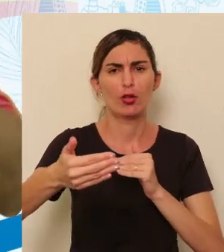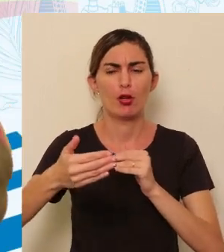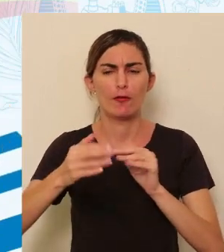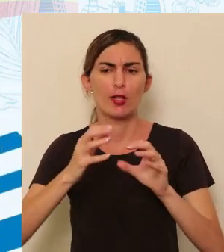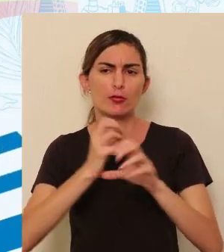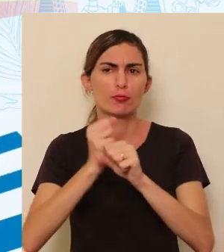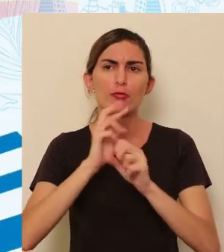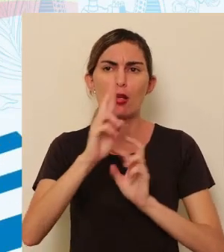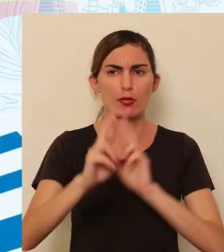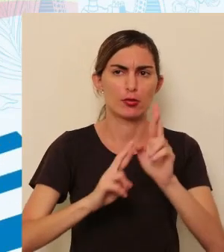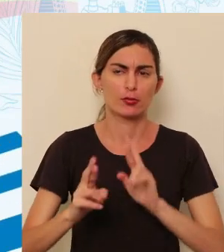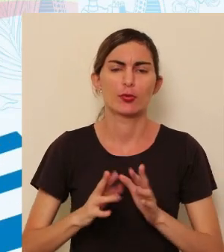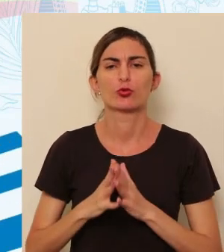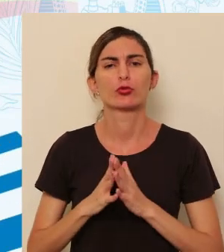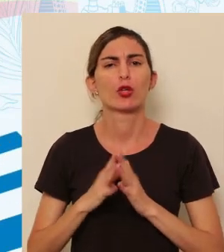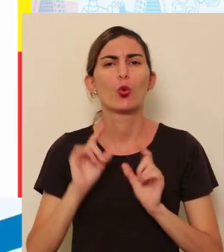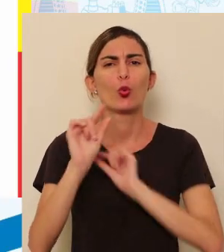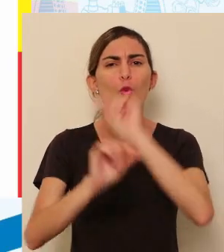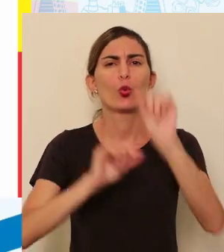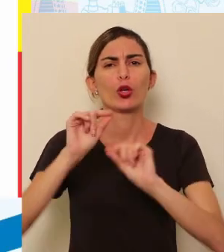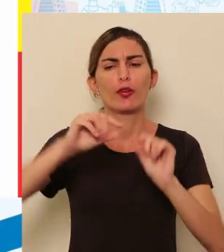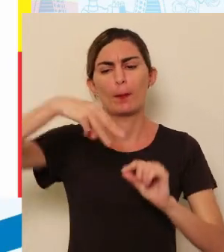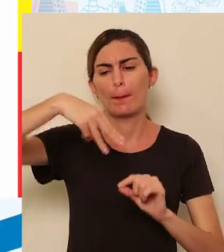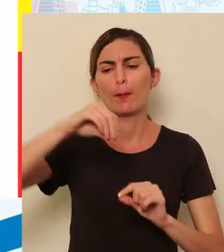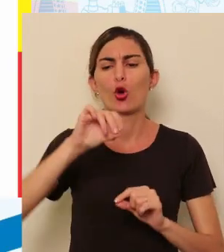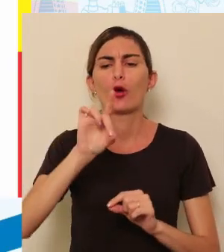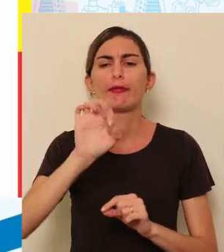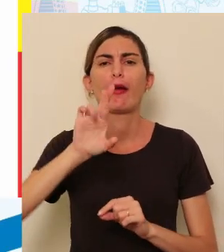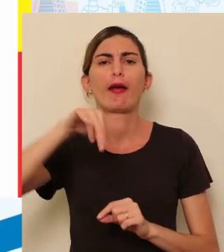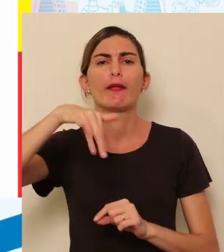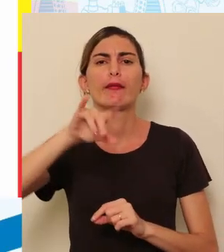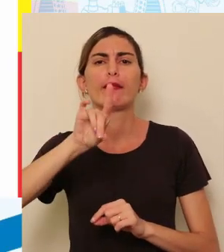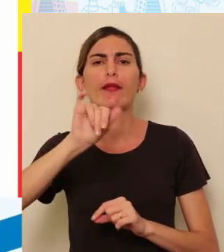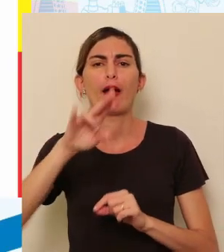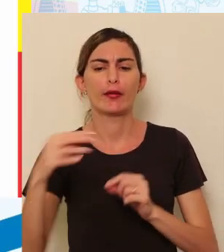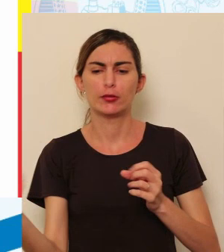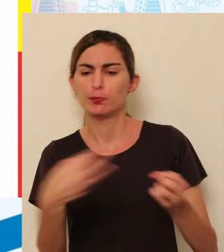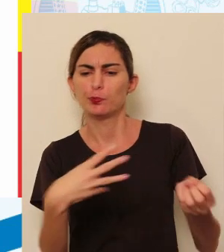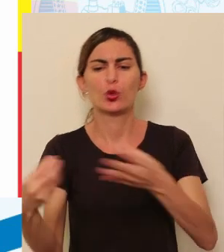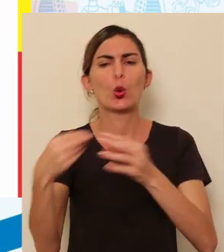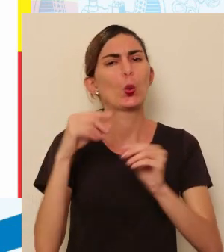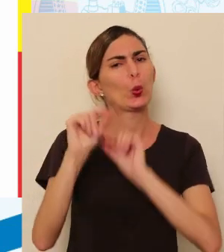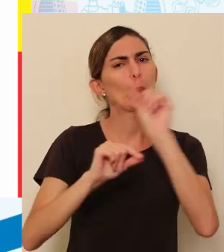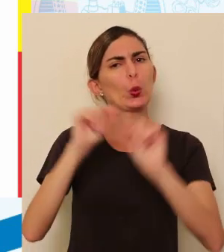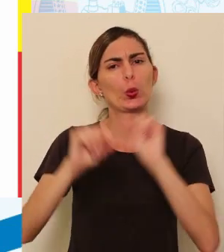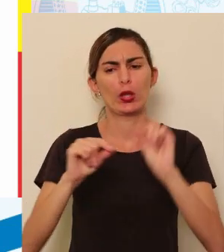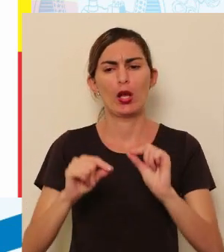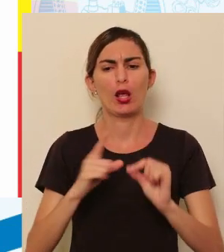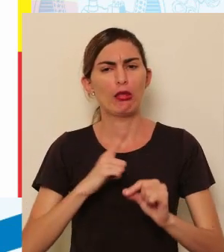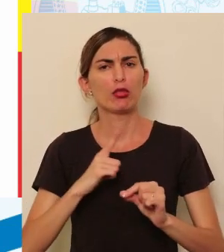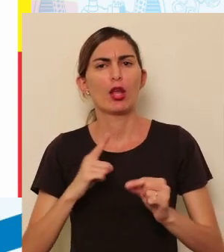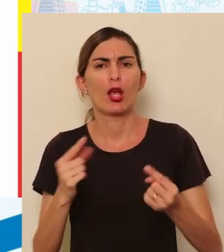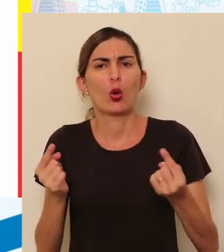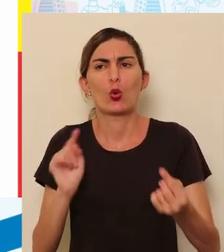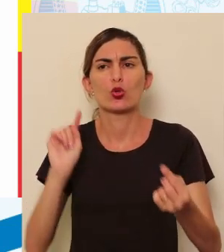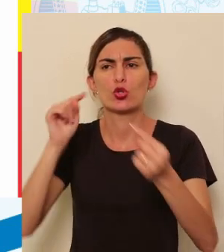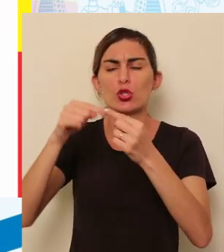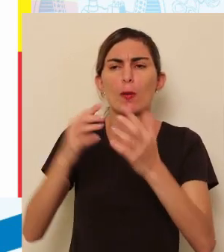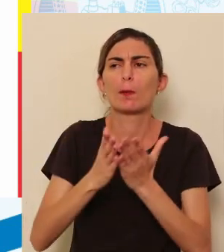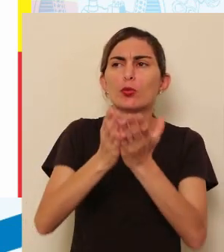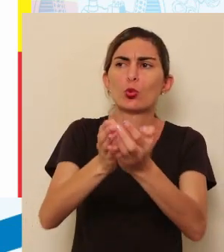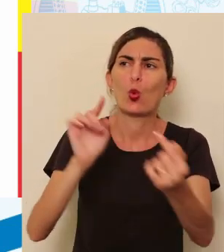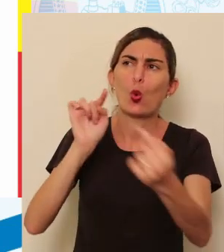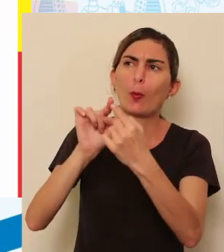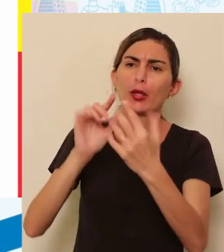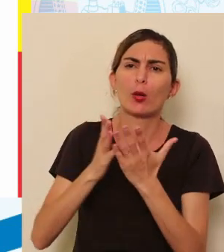gente vai formulando nossas respostas. O que foi a modernidade? Como ela se processou? O que ela tem a ver com a